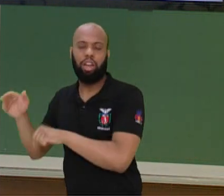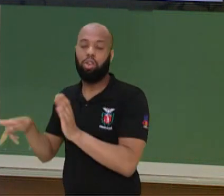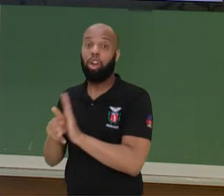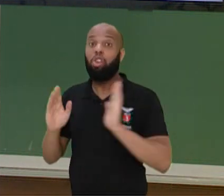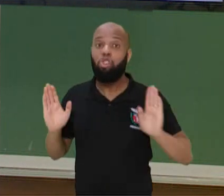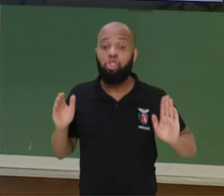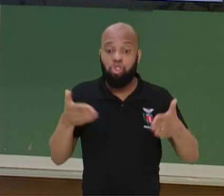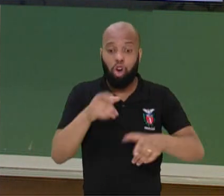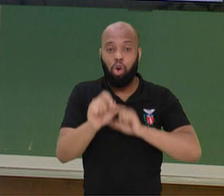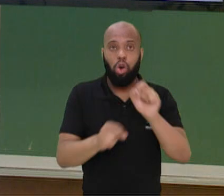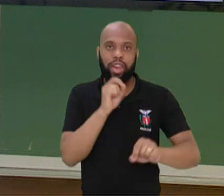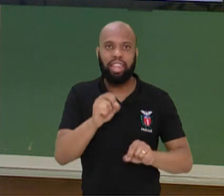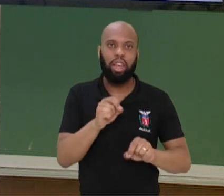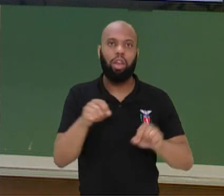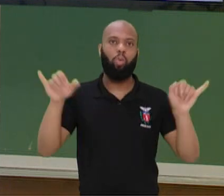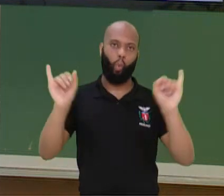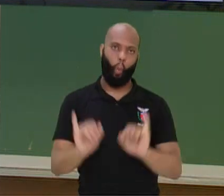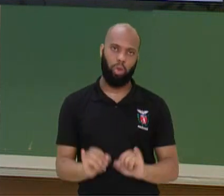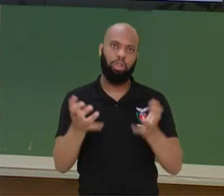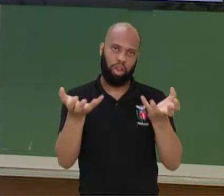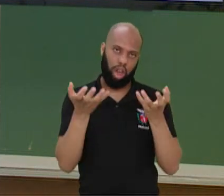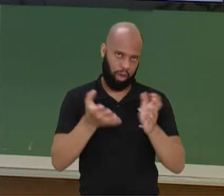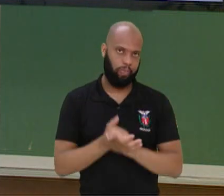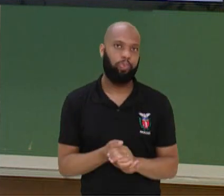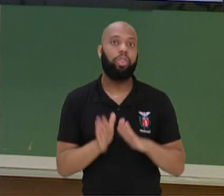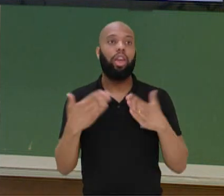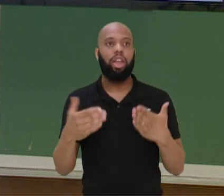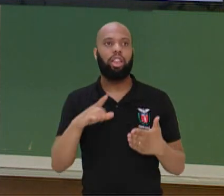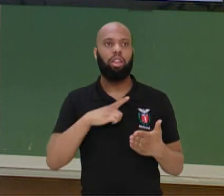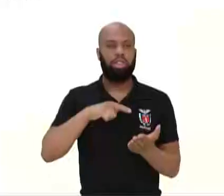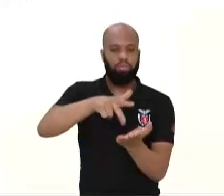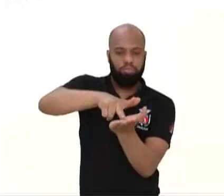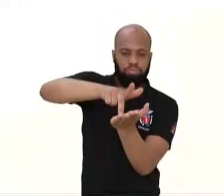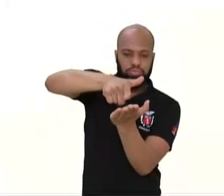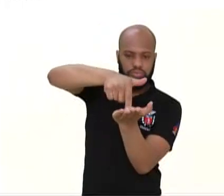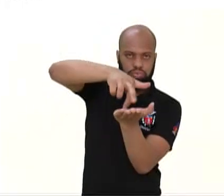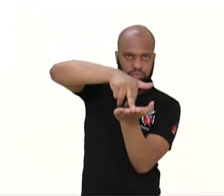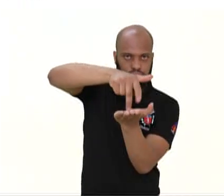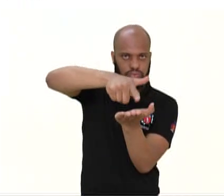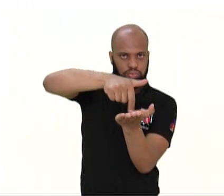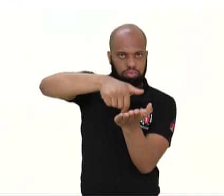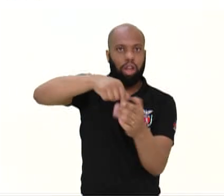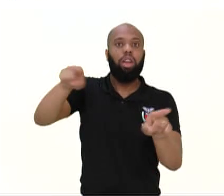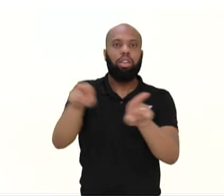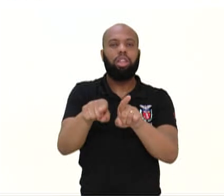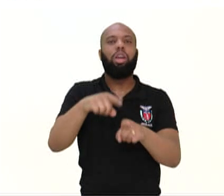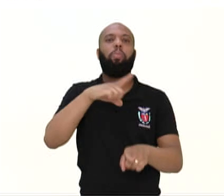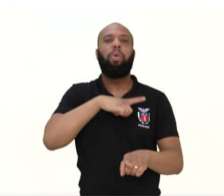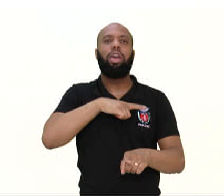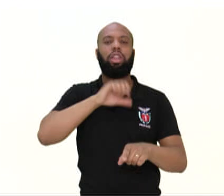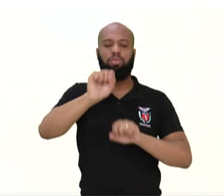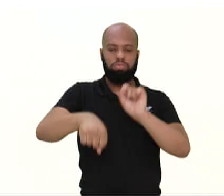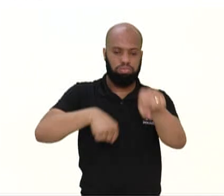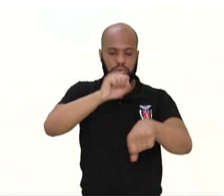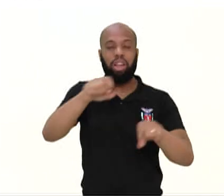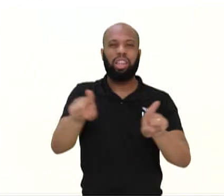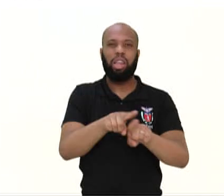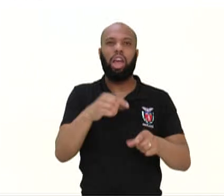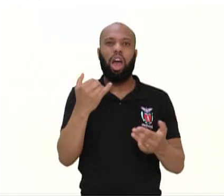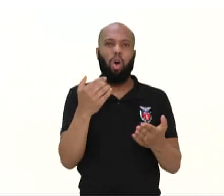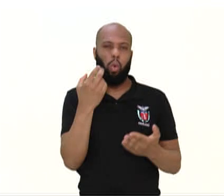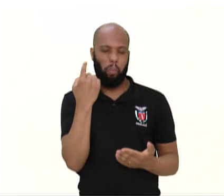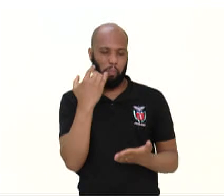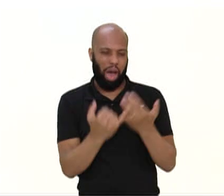foco seja perda de peso, por exemplo. Então, a esteira, bicicleta ergométrica, elíptico e simulador de escada. Alguns